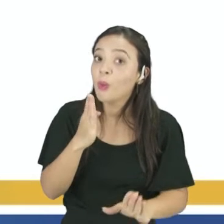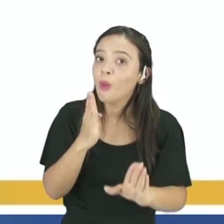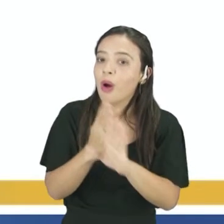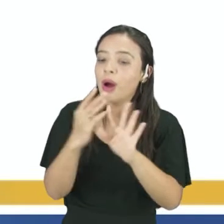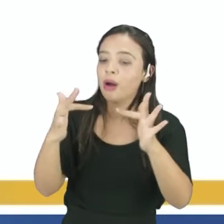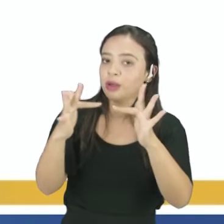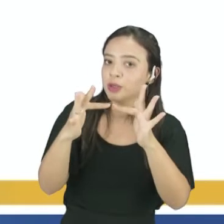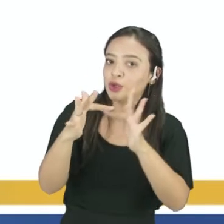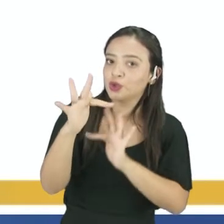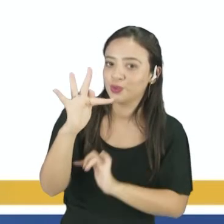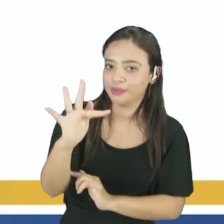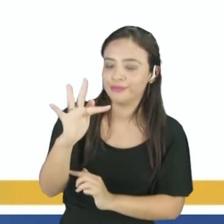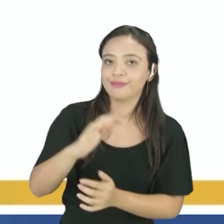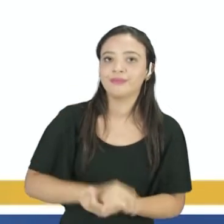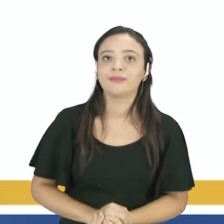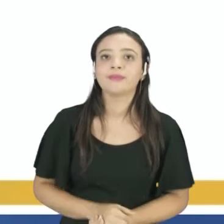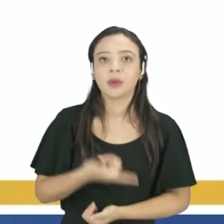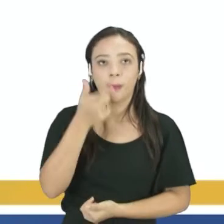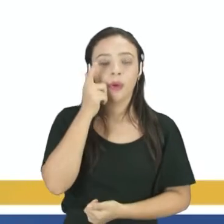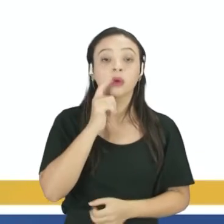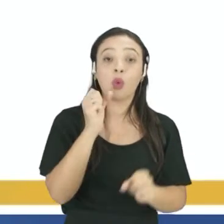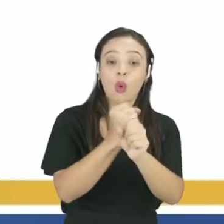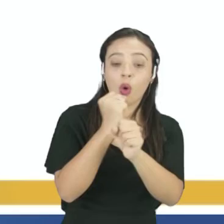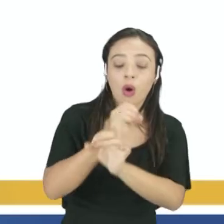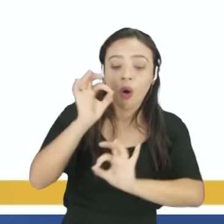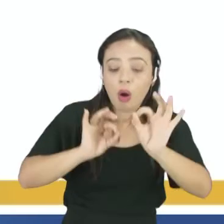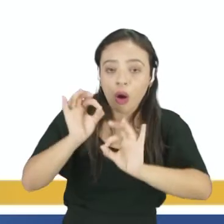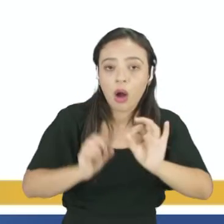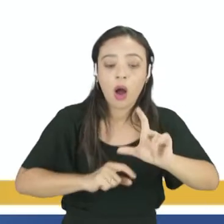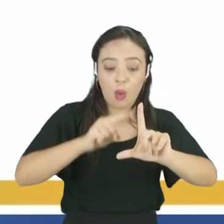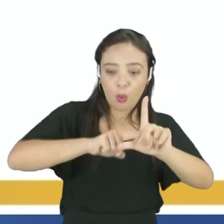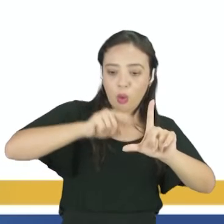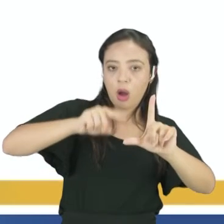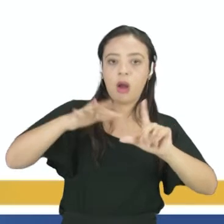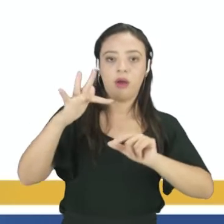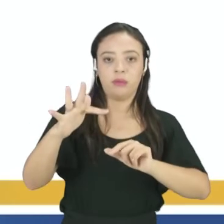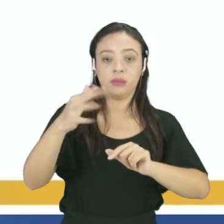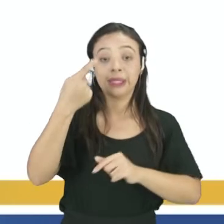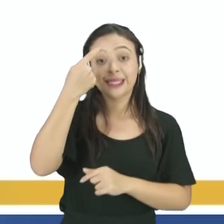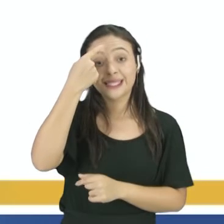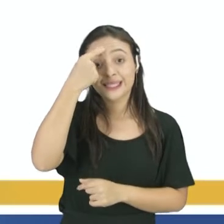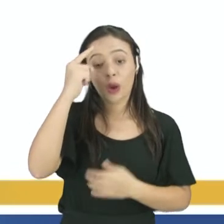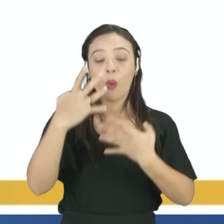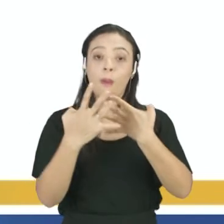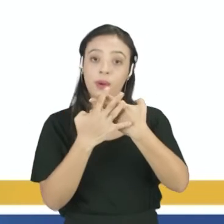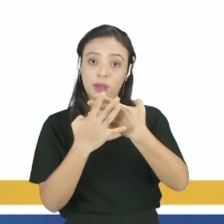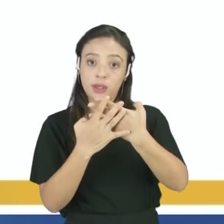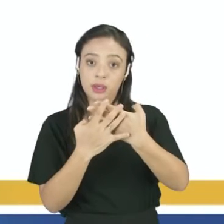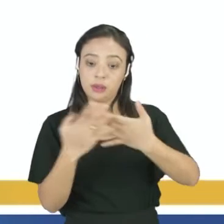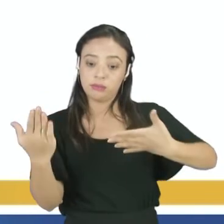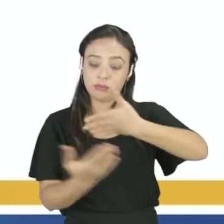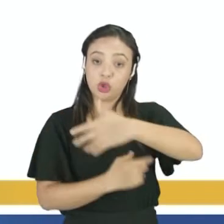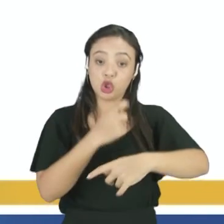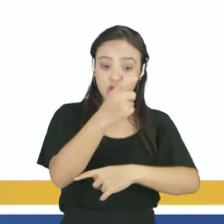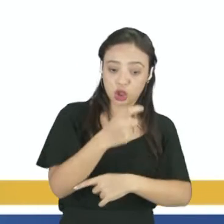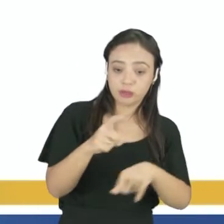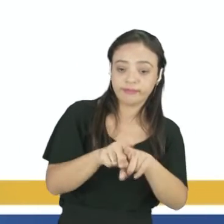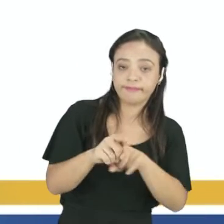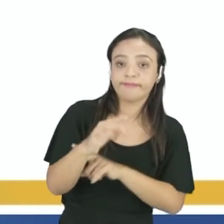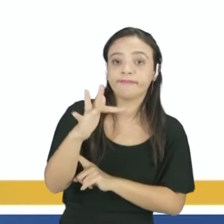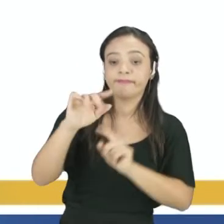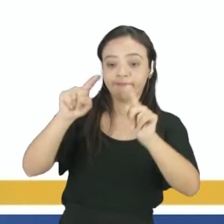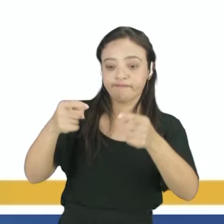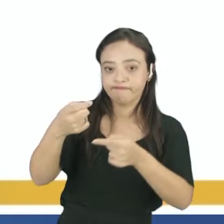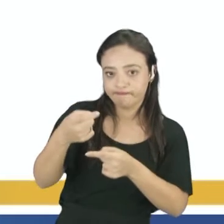f. Para a gente construir o gráfico de f, nós vamos criar uma tabela associando o x a f de x, como